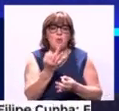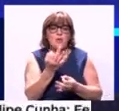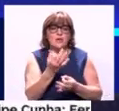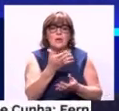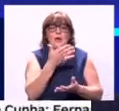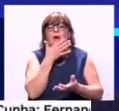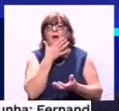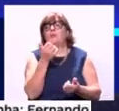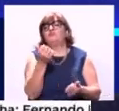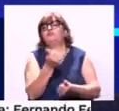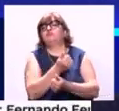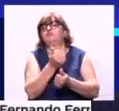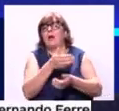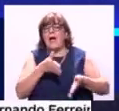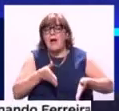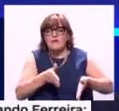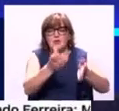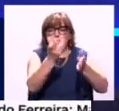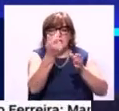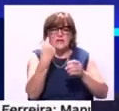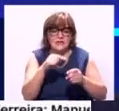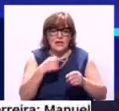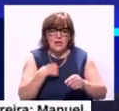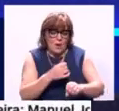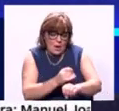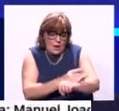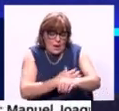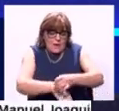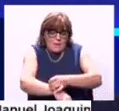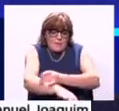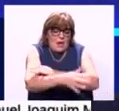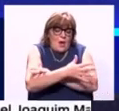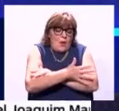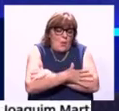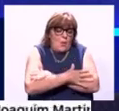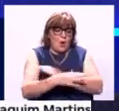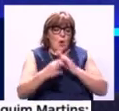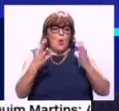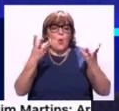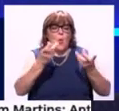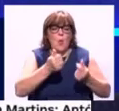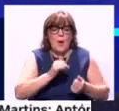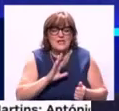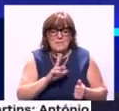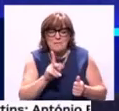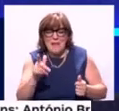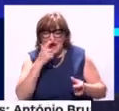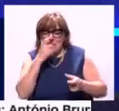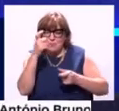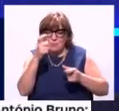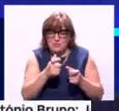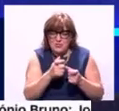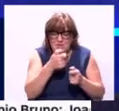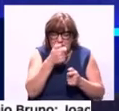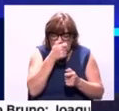Aliados, lindíssima, lindíssima, eu até estou todo arrepiado, quantos milhares de pessoas estavam